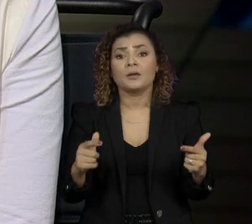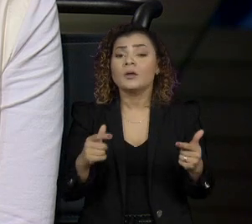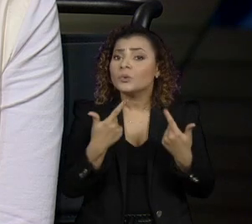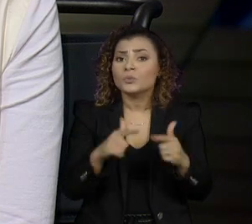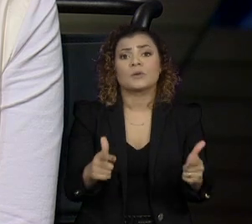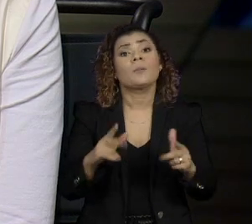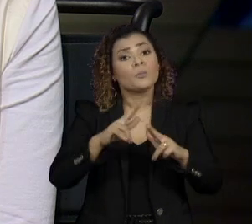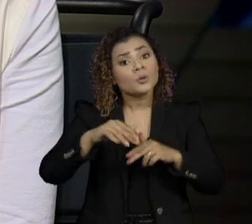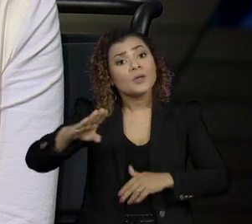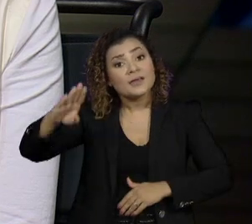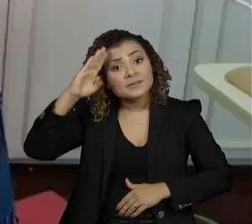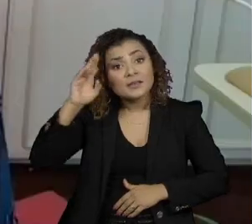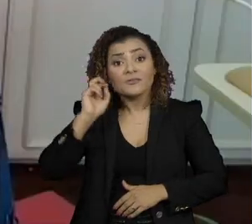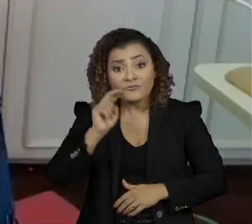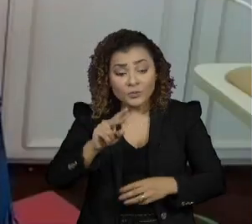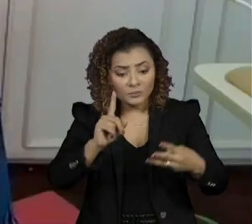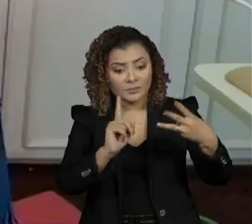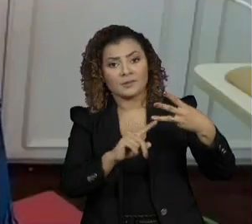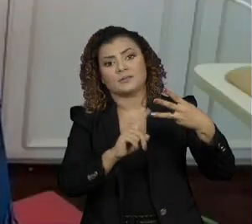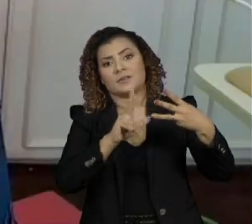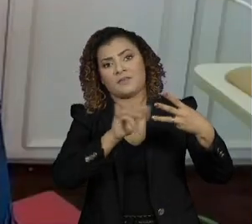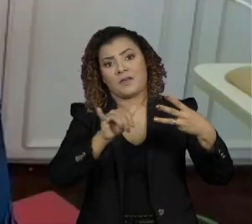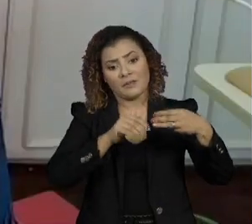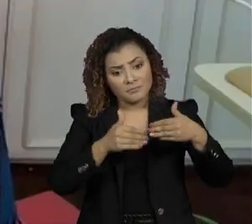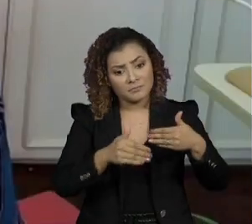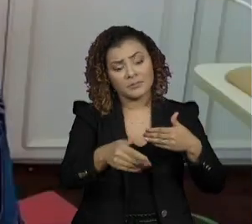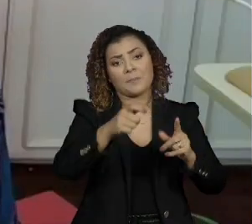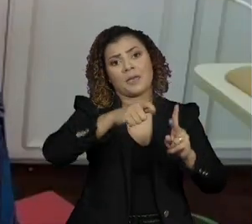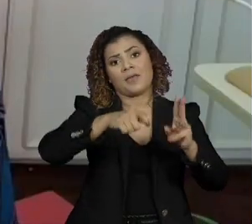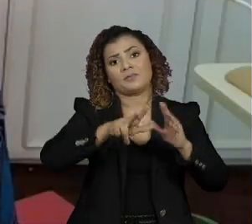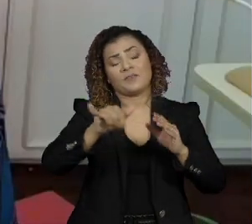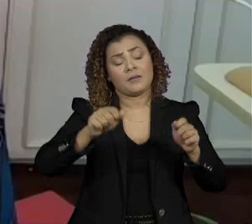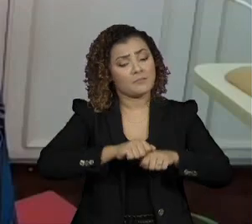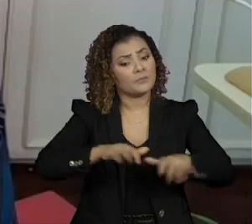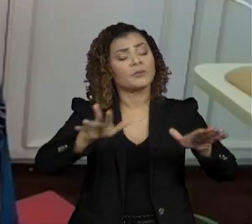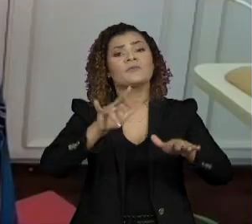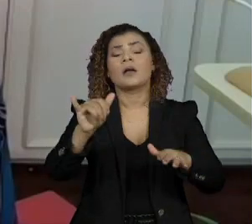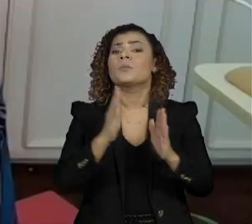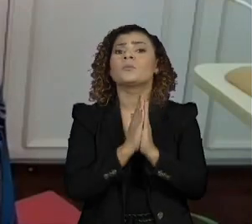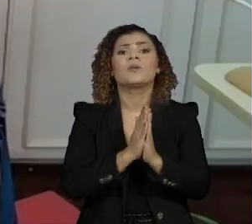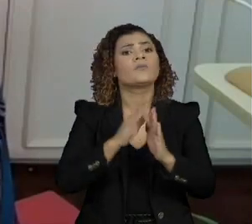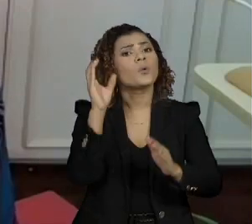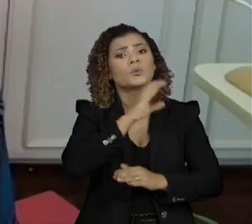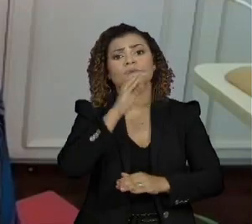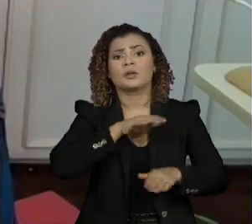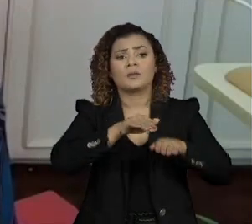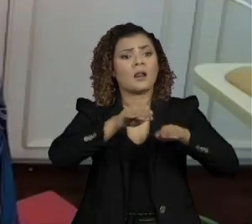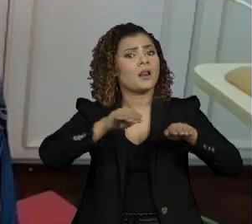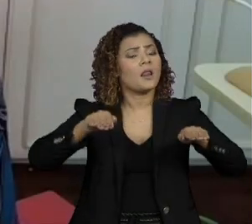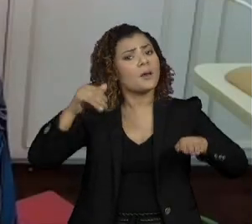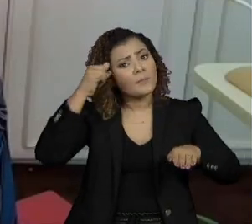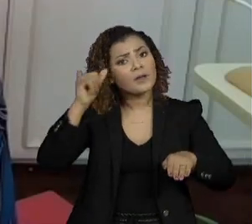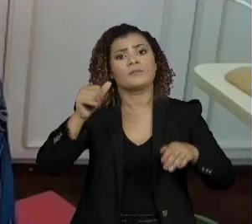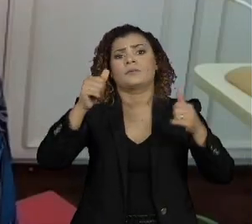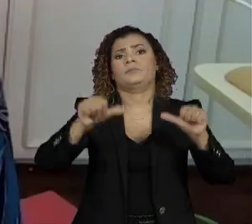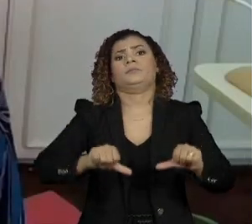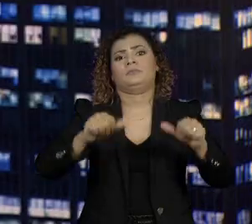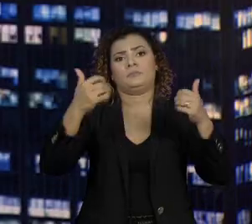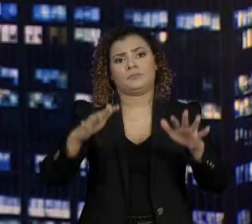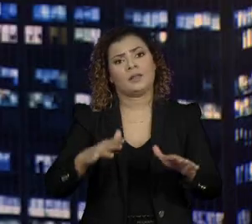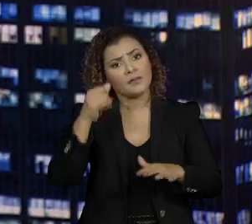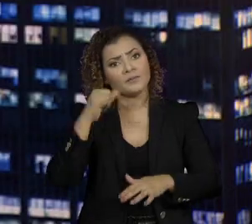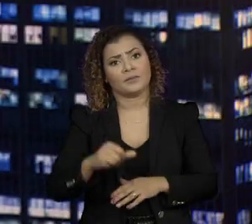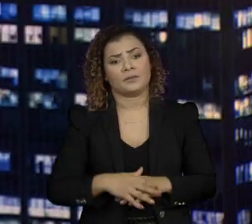prevê uma terceira onda para os próximos meses. Urgente a nossa mobilização social para evitar o pior no Brasil. Agora,